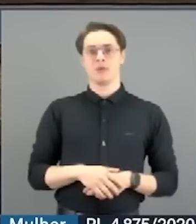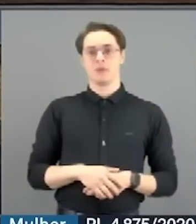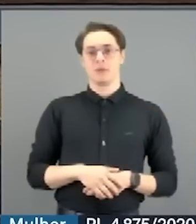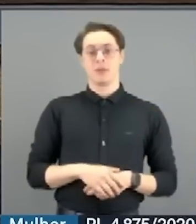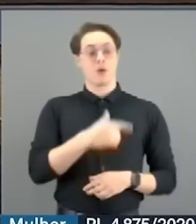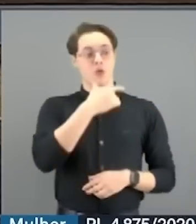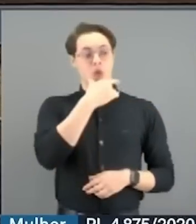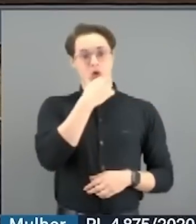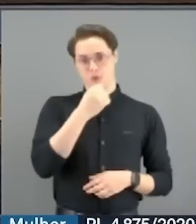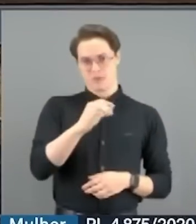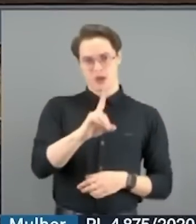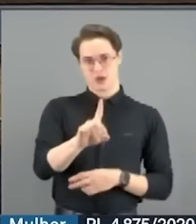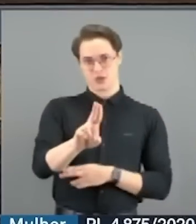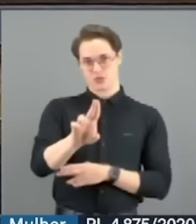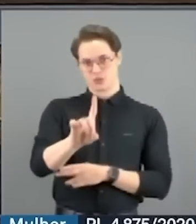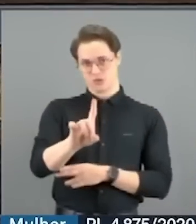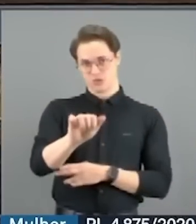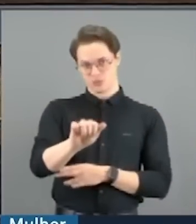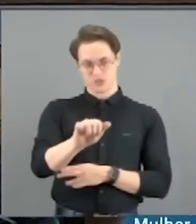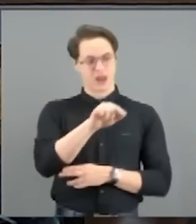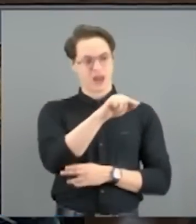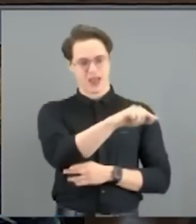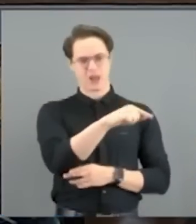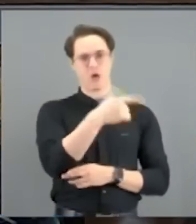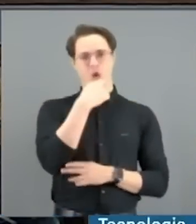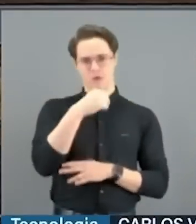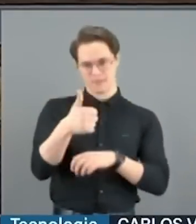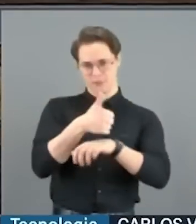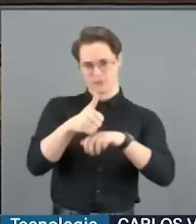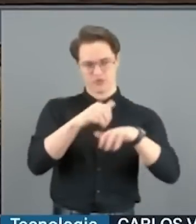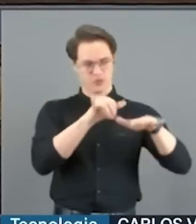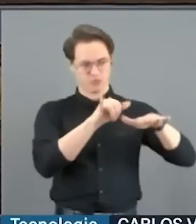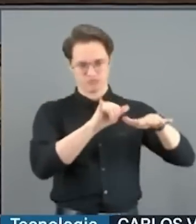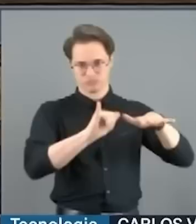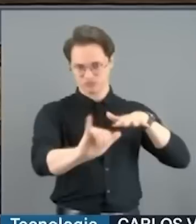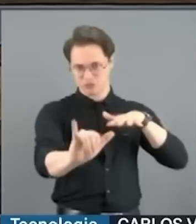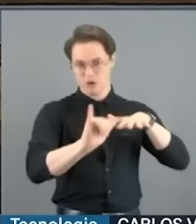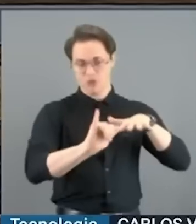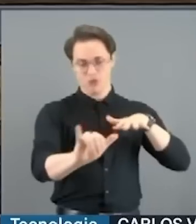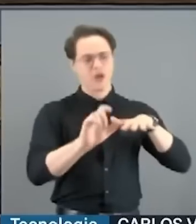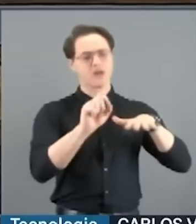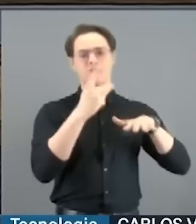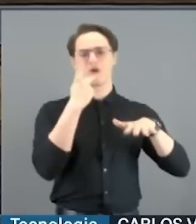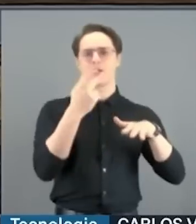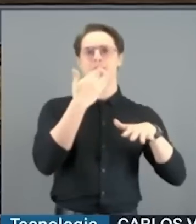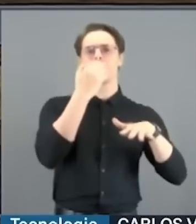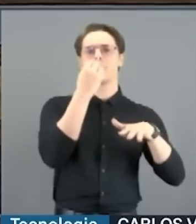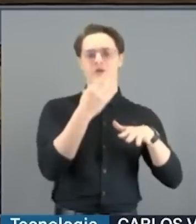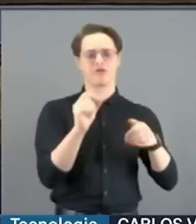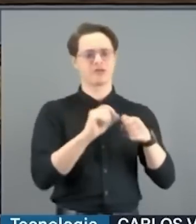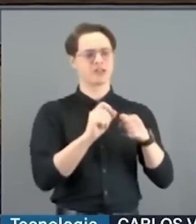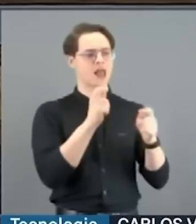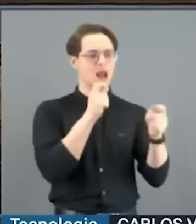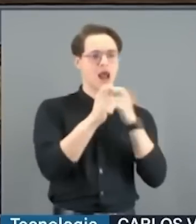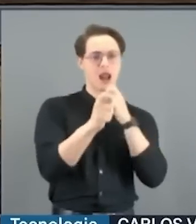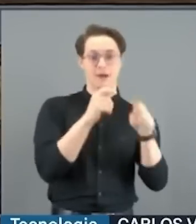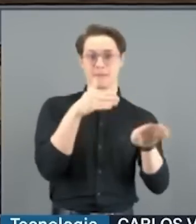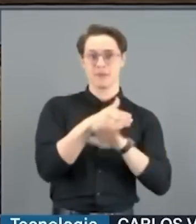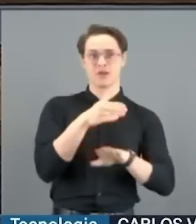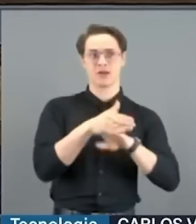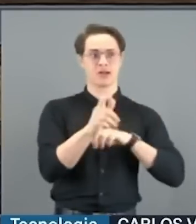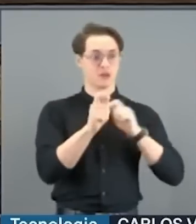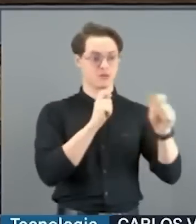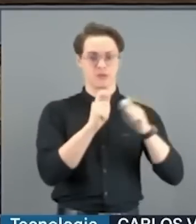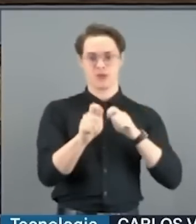O Duda, que é o marqueteiro, ele inicialmente disse que o ideal seria eu fazer uma entrevista, eu participar de uma entrevista com